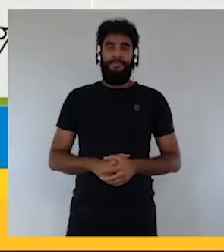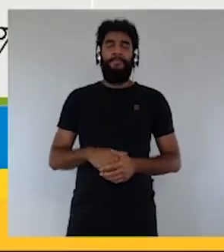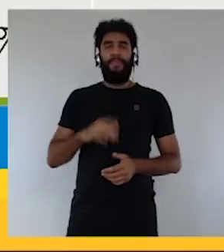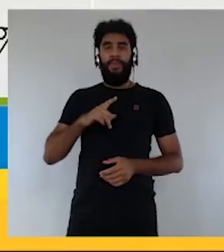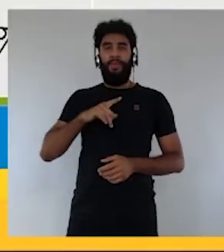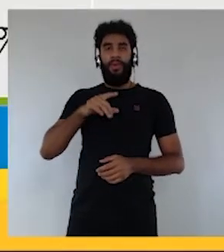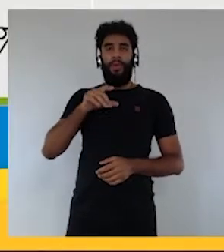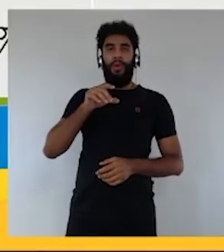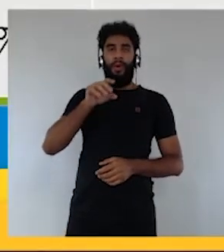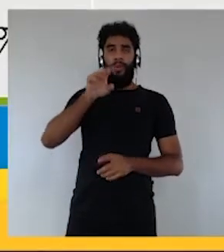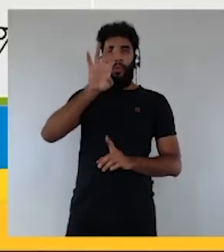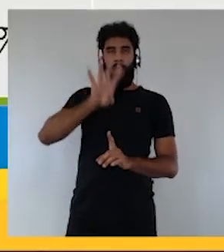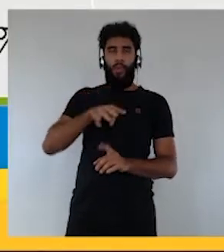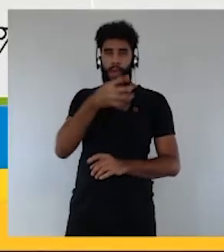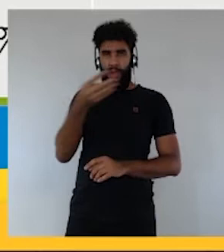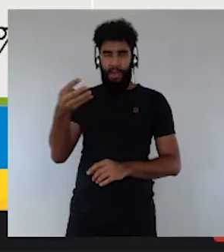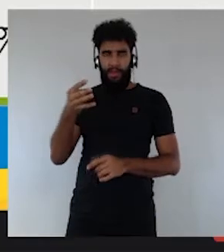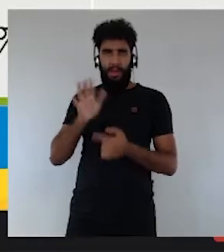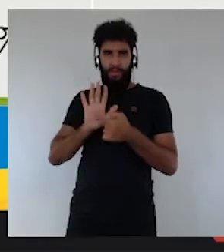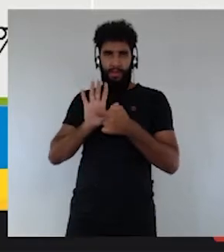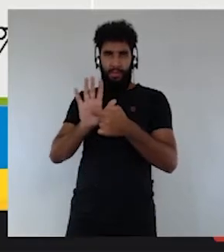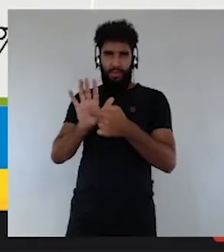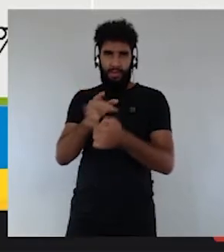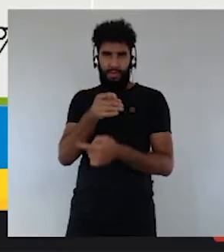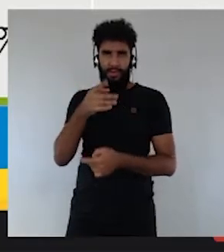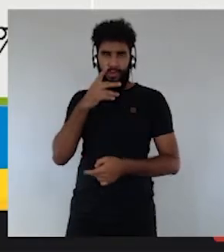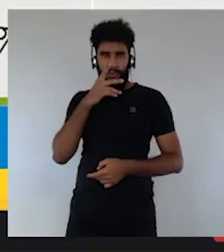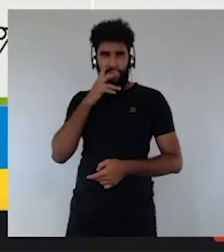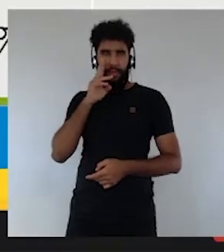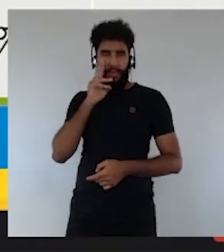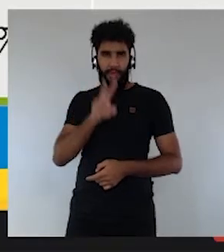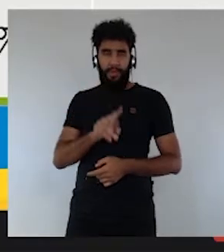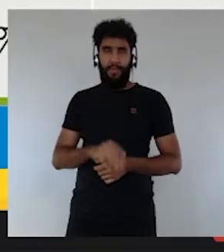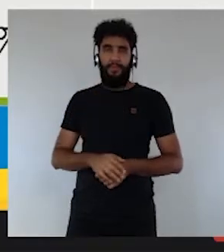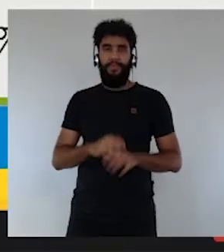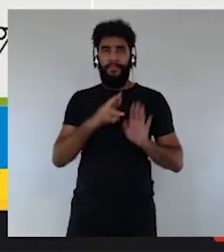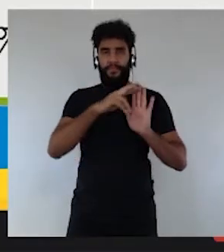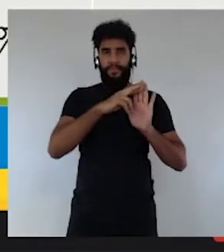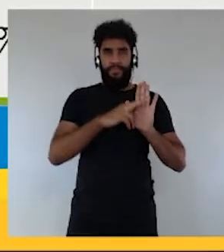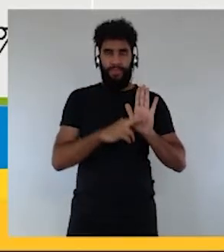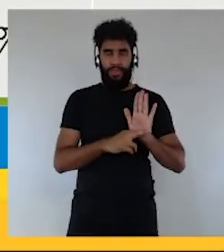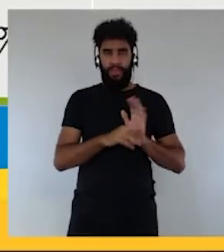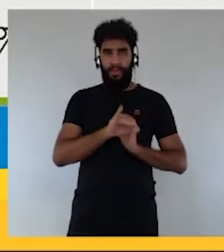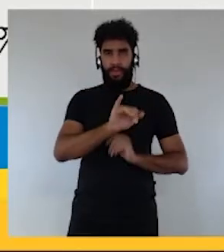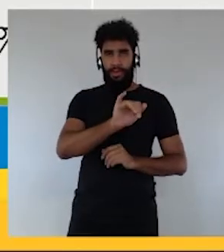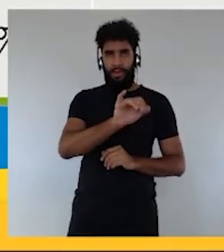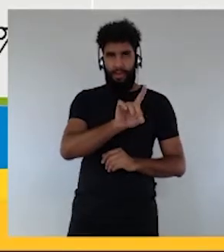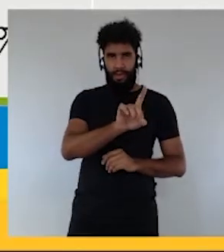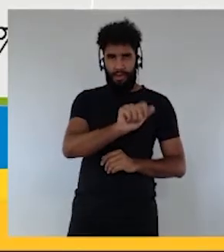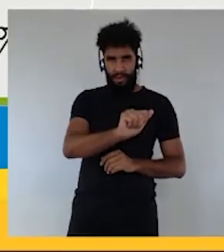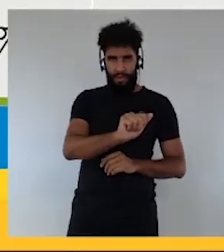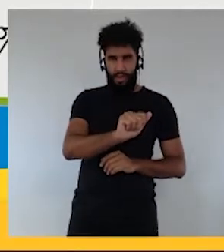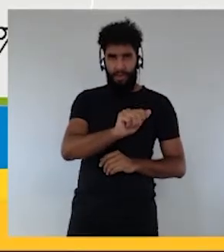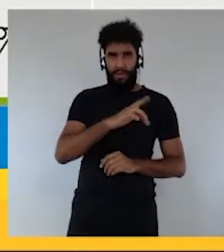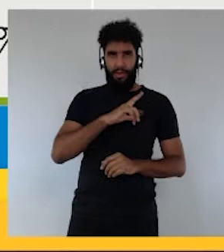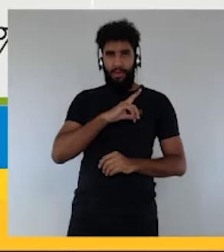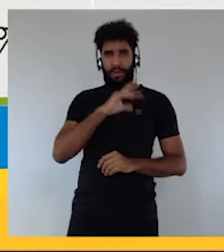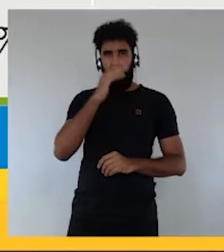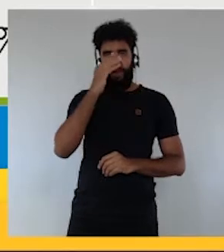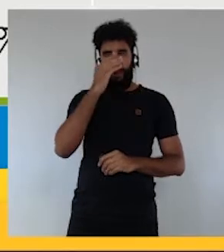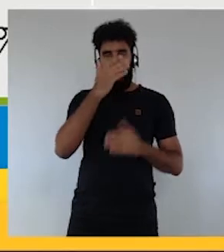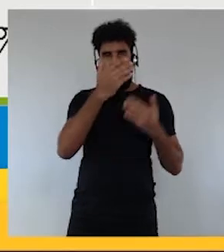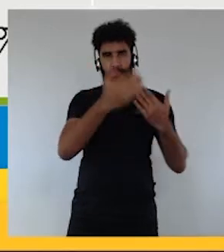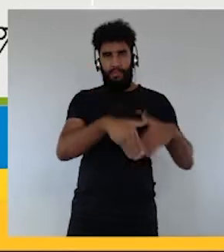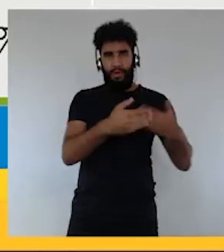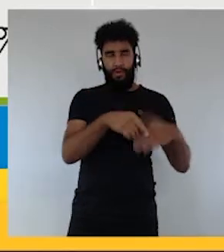aqui, vocês podem ver que é alguns dos mais usados. Por exemplo, as regras da IBA sobre provas em arbitragem internacional